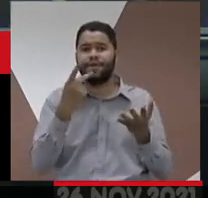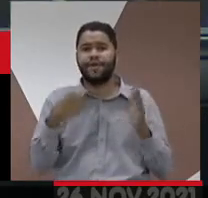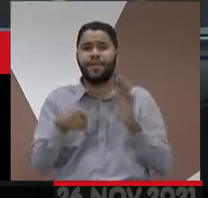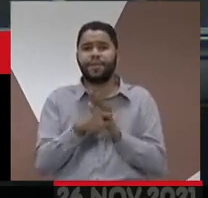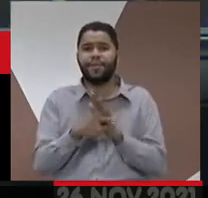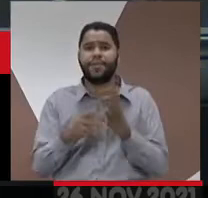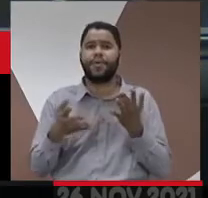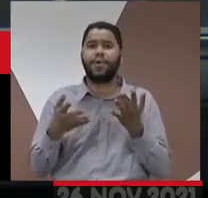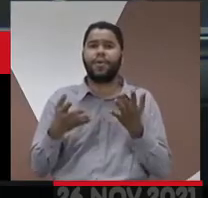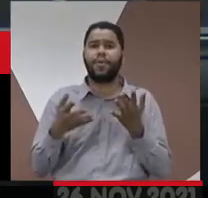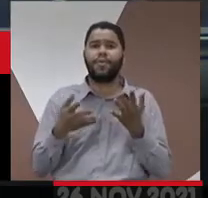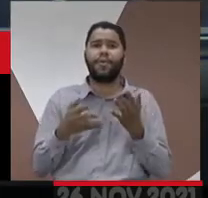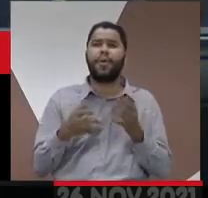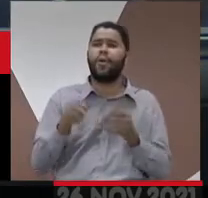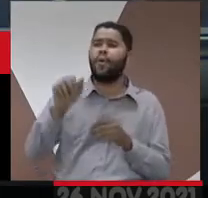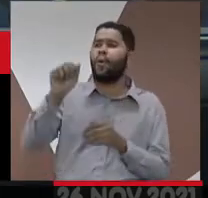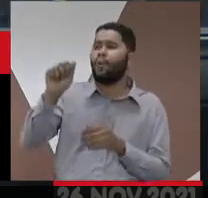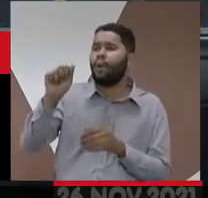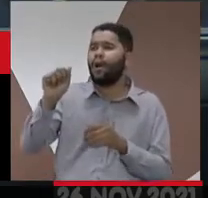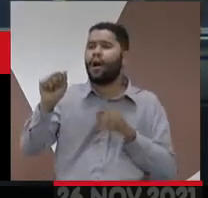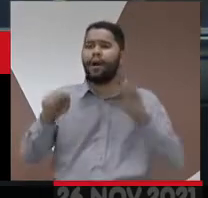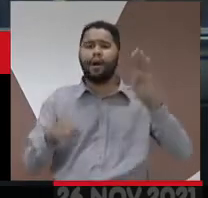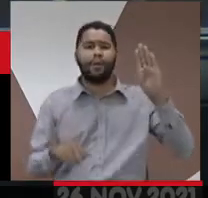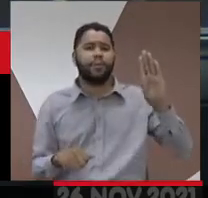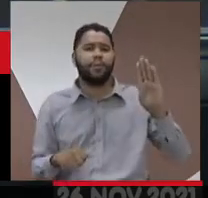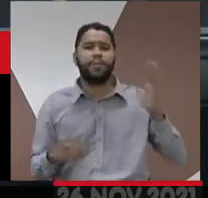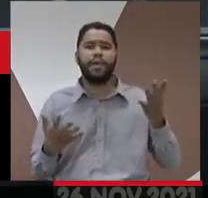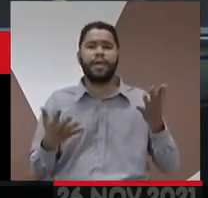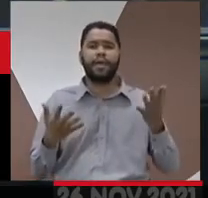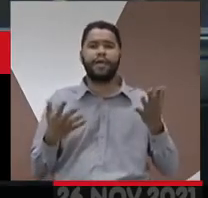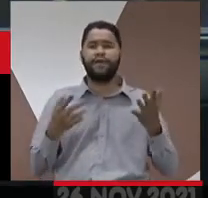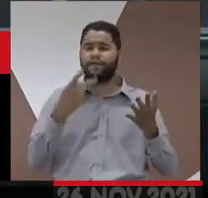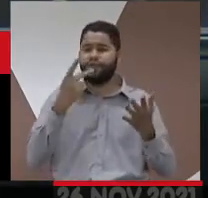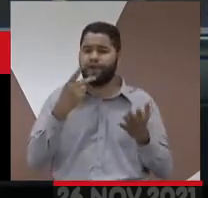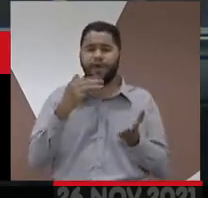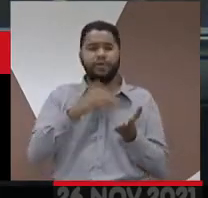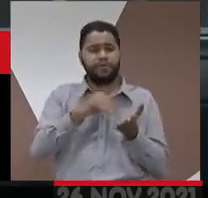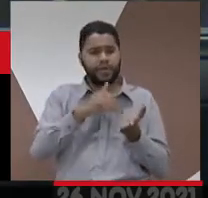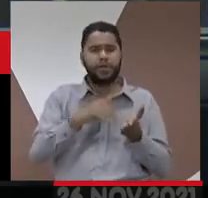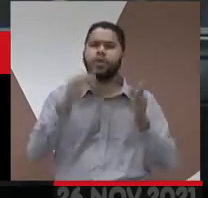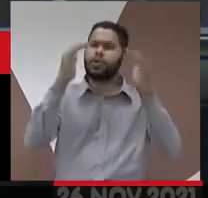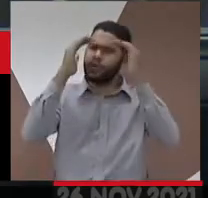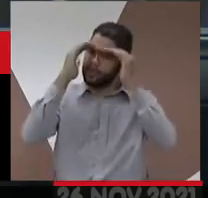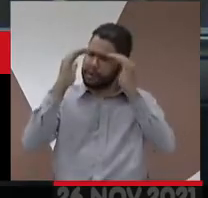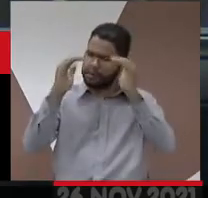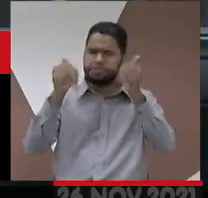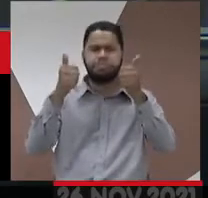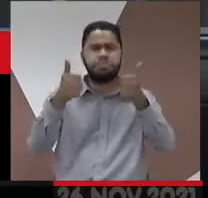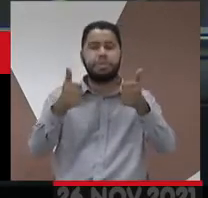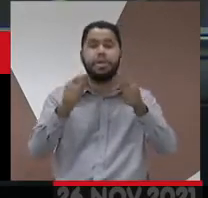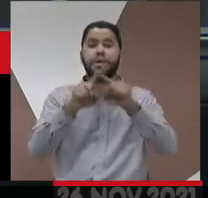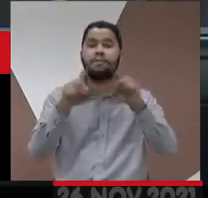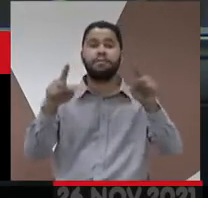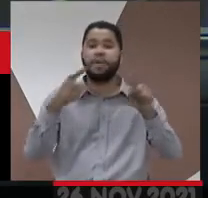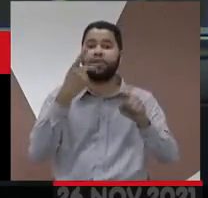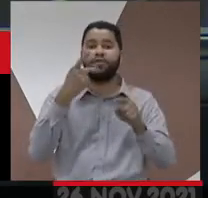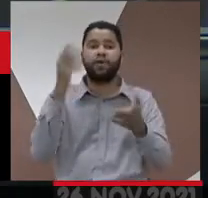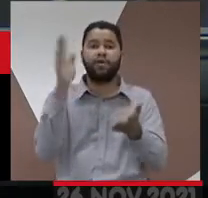o traçado B, porque nós temos... Falou o secretário, falou, eu respeito o secretário, mas não falou